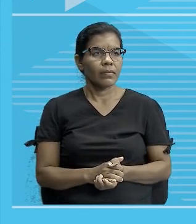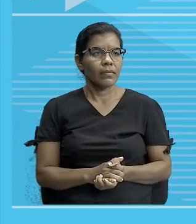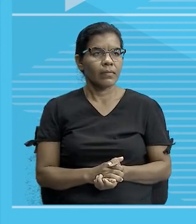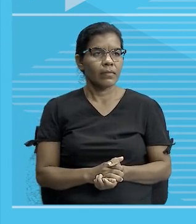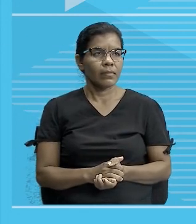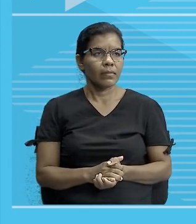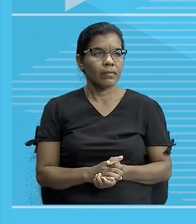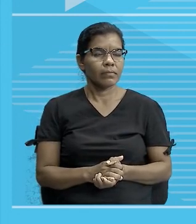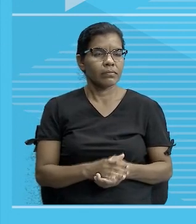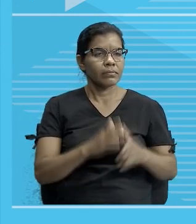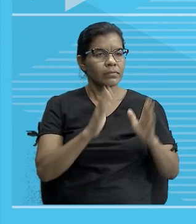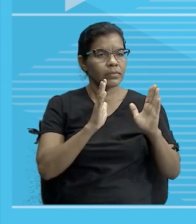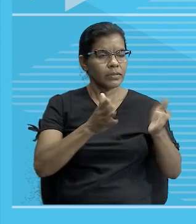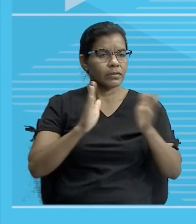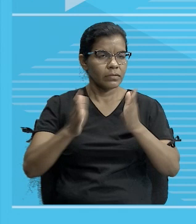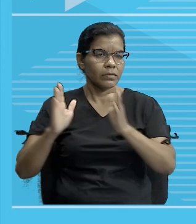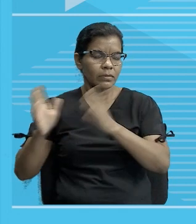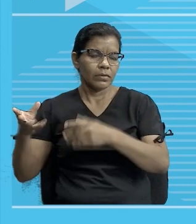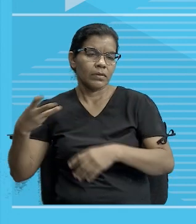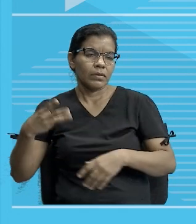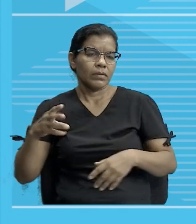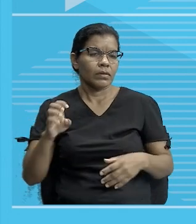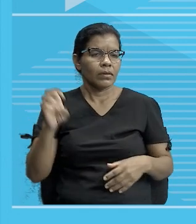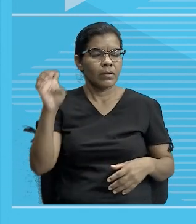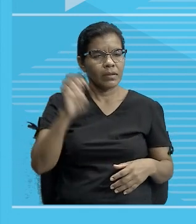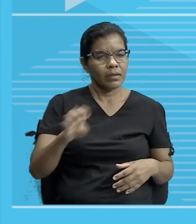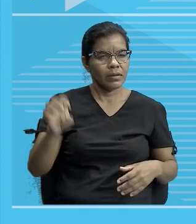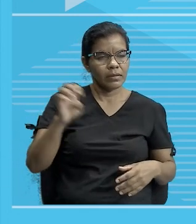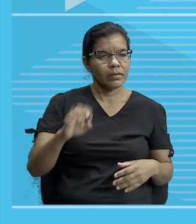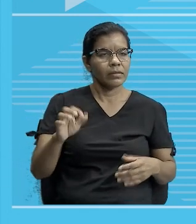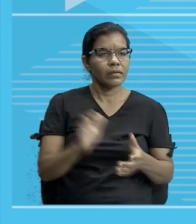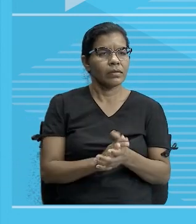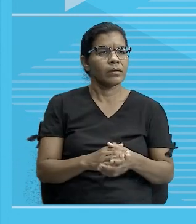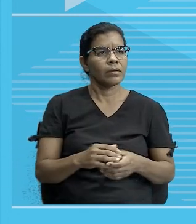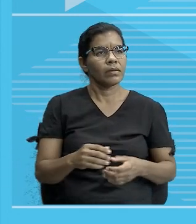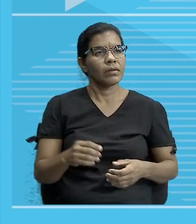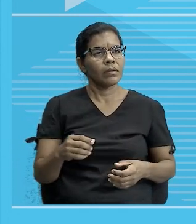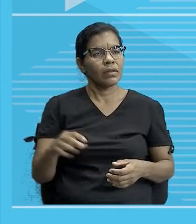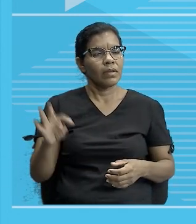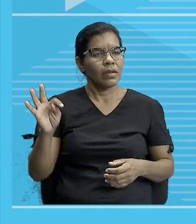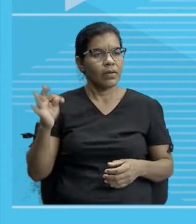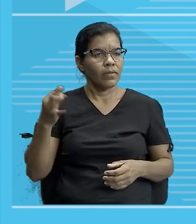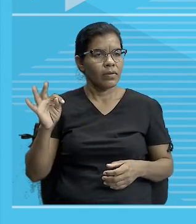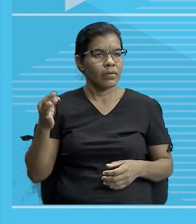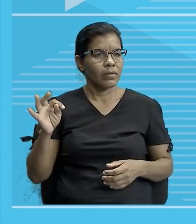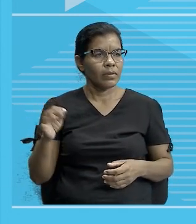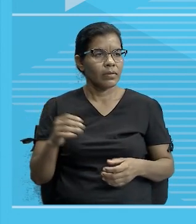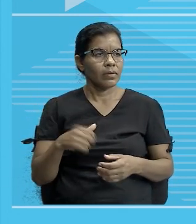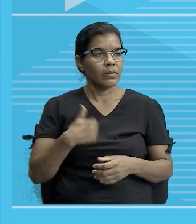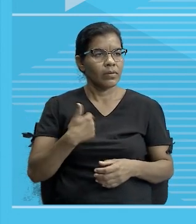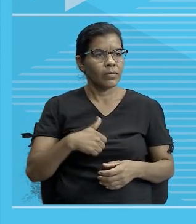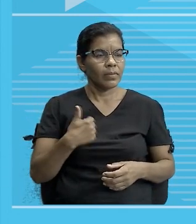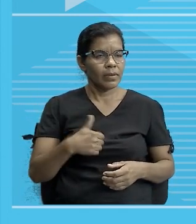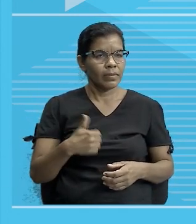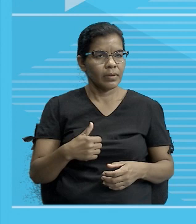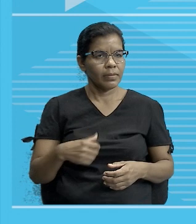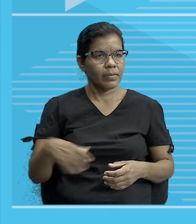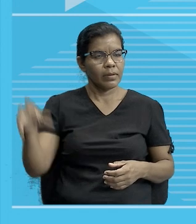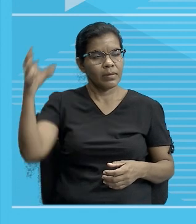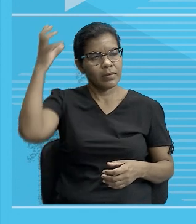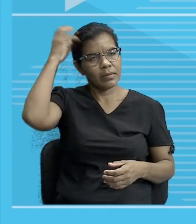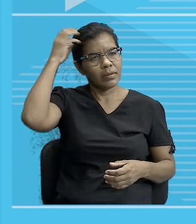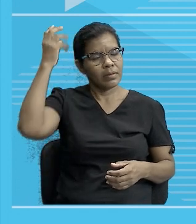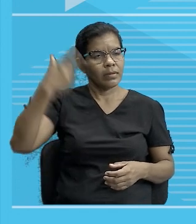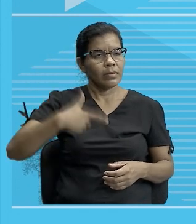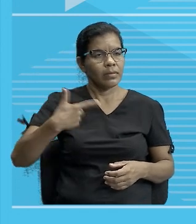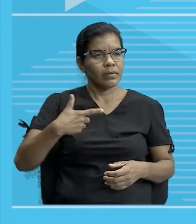ou ordens, ou estados, que era a França do primeiro estado, o clero, o